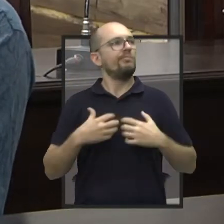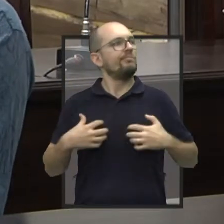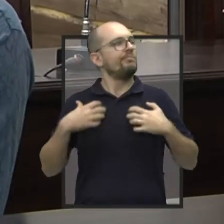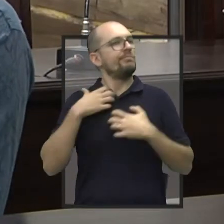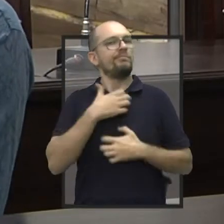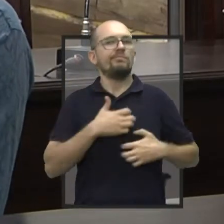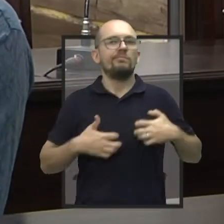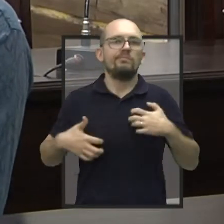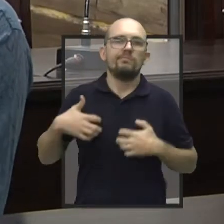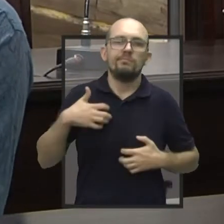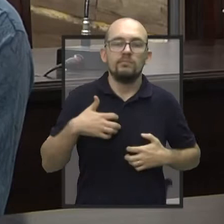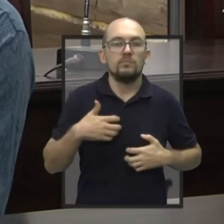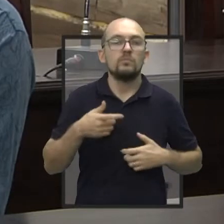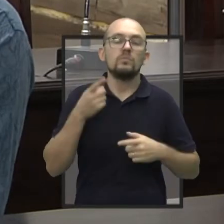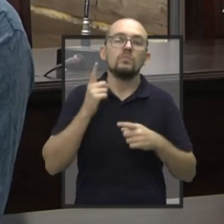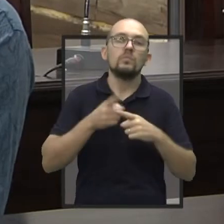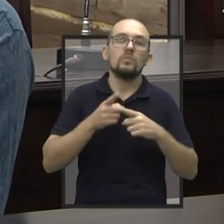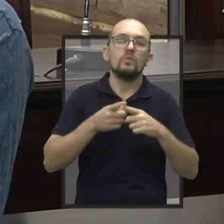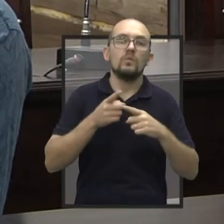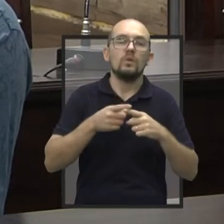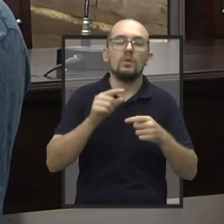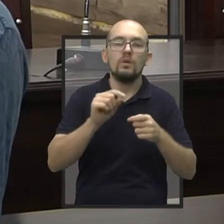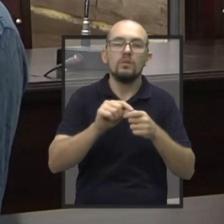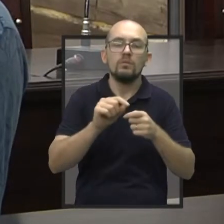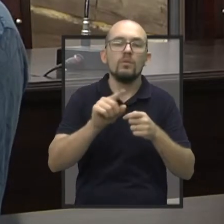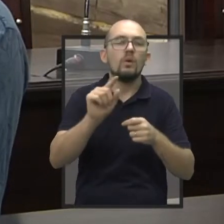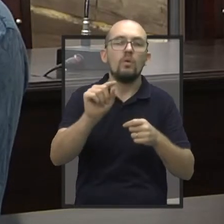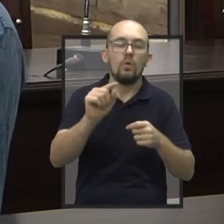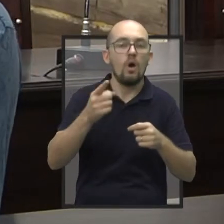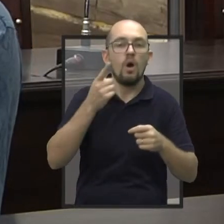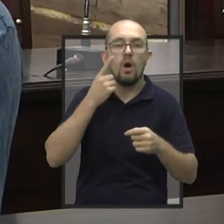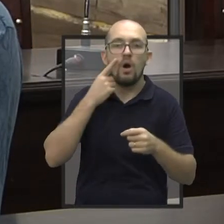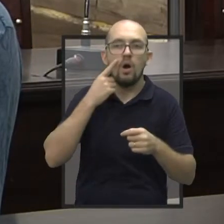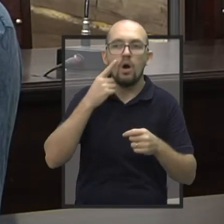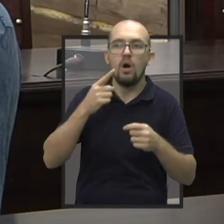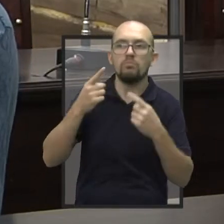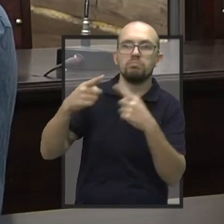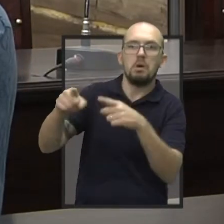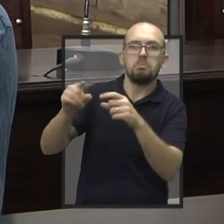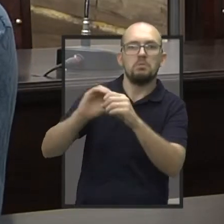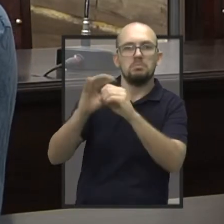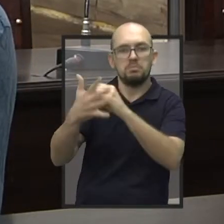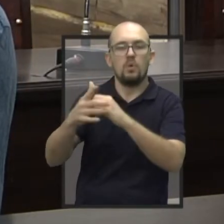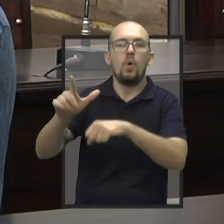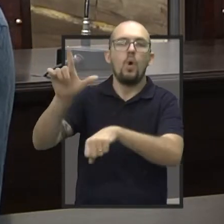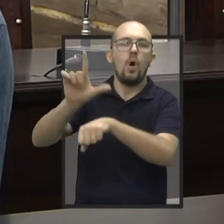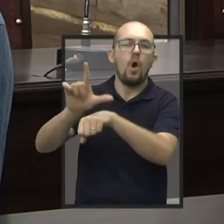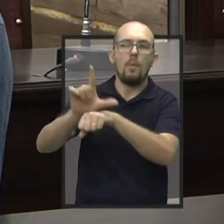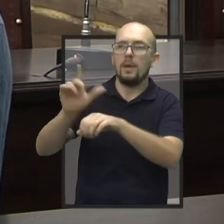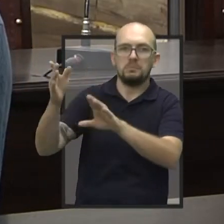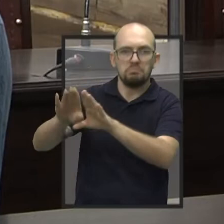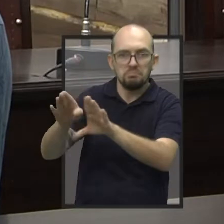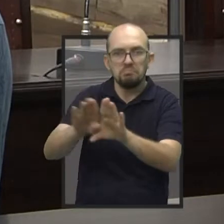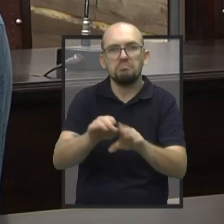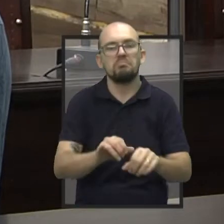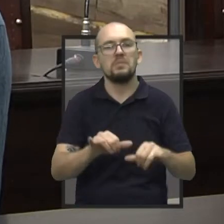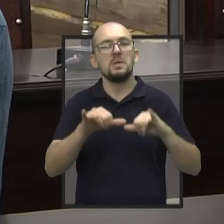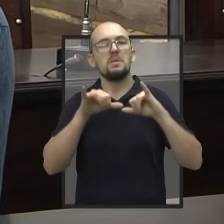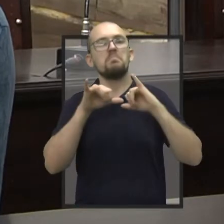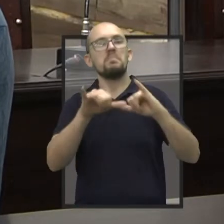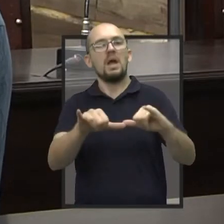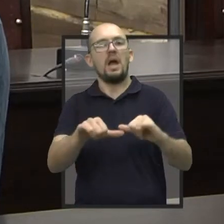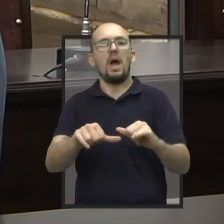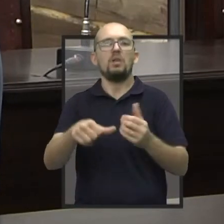indignado com a situação é que estão fazendo tudo para que combater o vírus. O comércio não pode trabalhar, supermercado tem